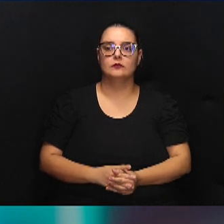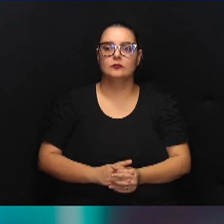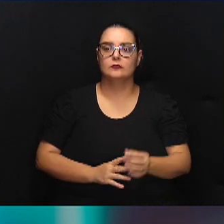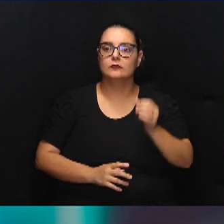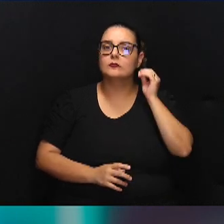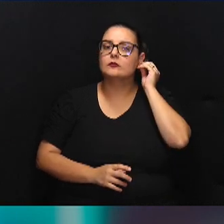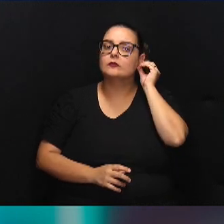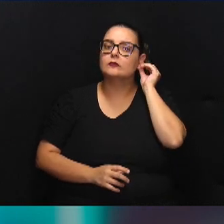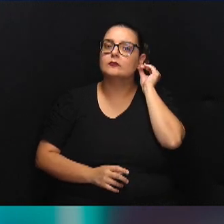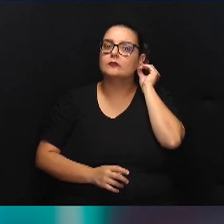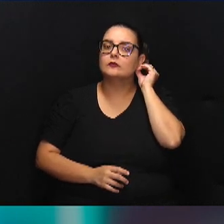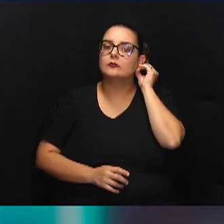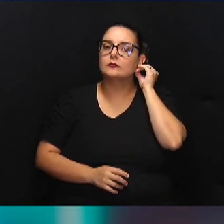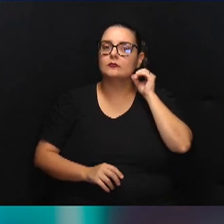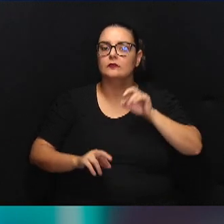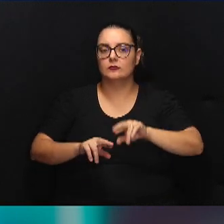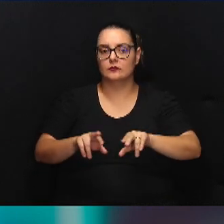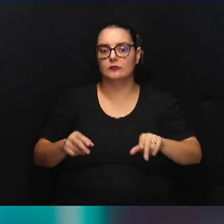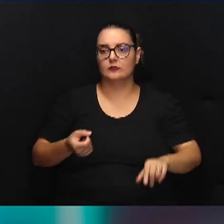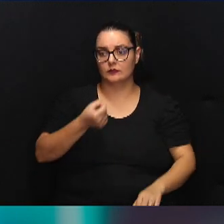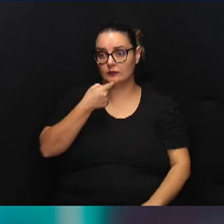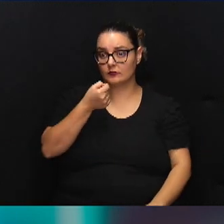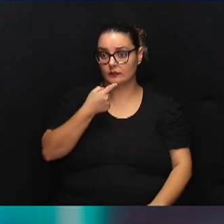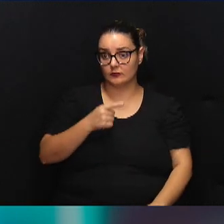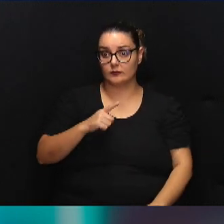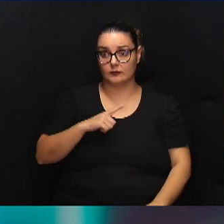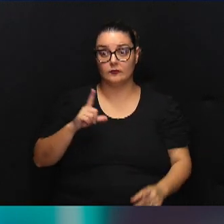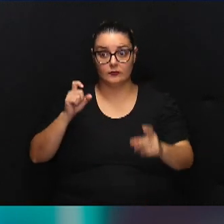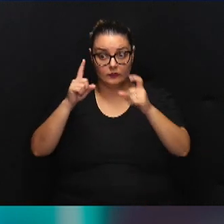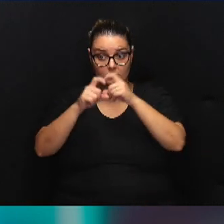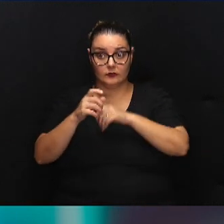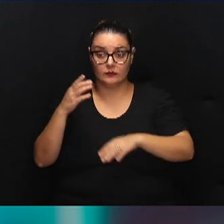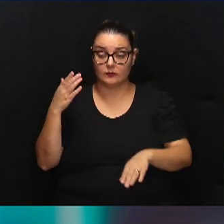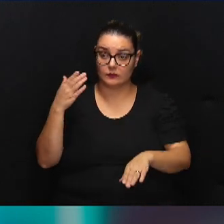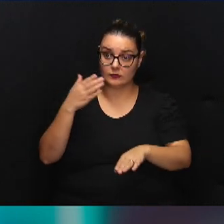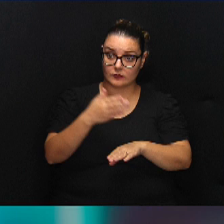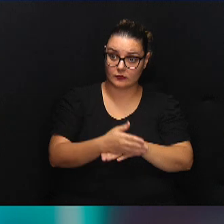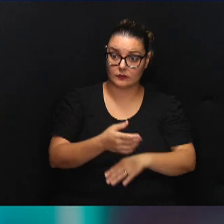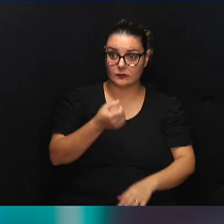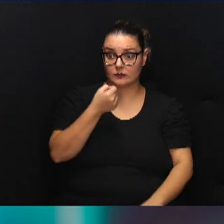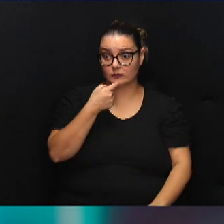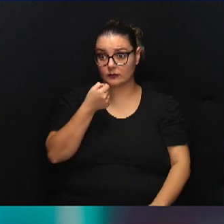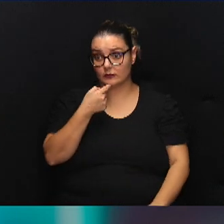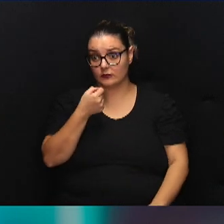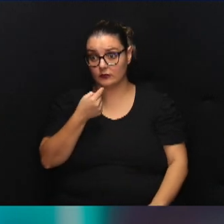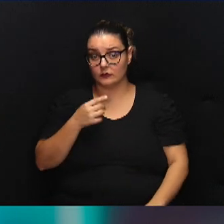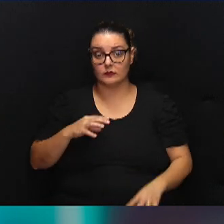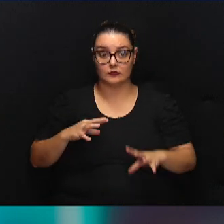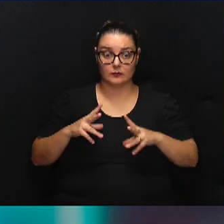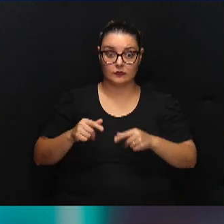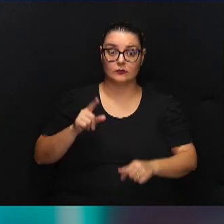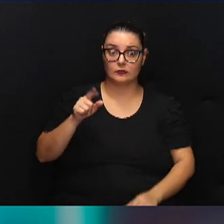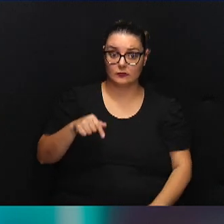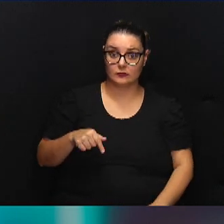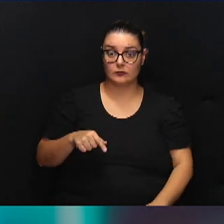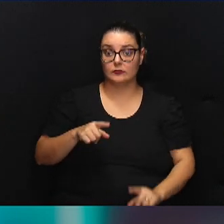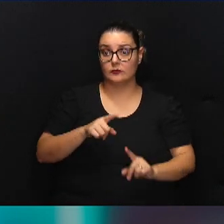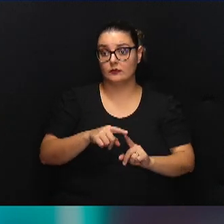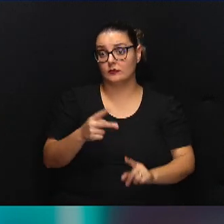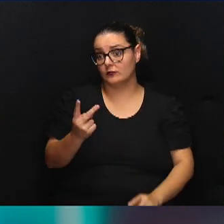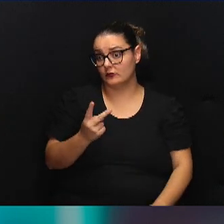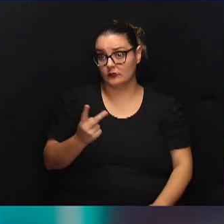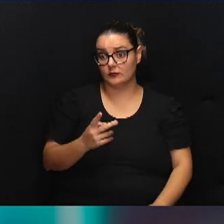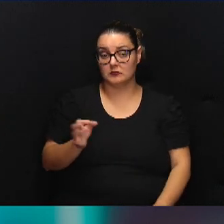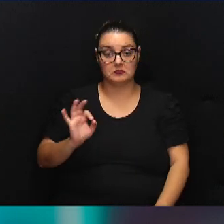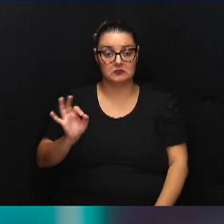Aqui a gente vê uma série de medicamentos, a gente tem dificuldade para ter acesso a essas medicações, mas todas elas são para diabetes tipo 2.